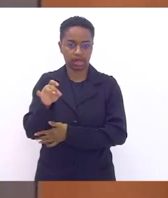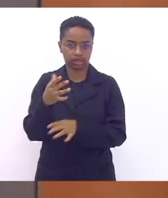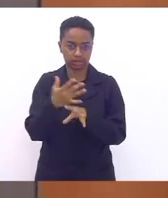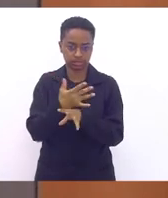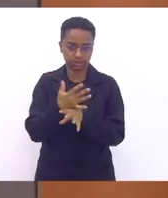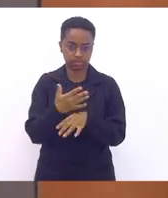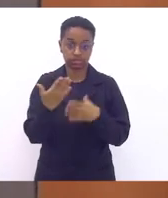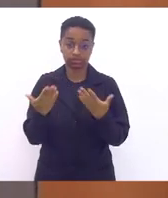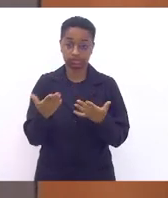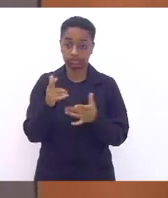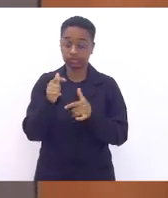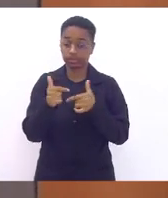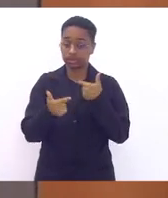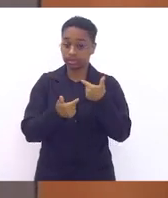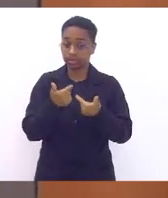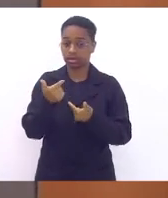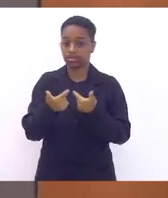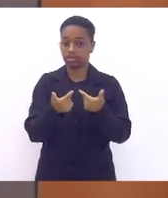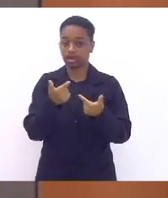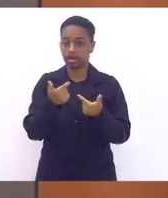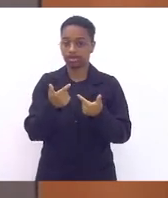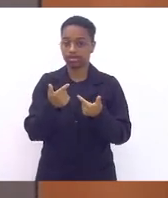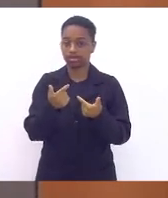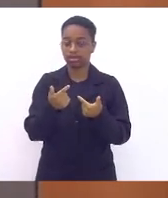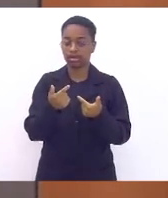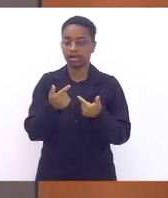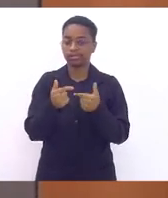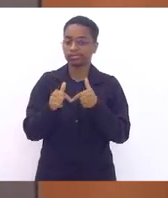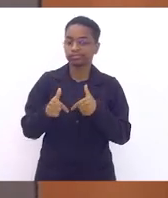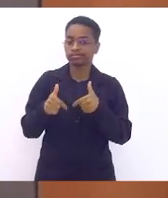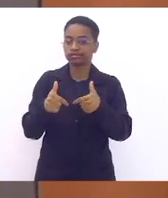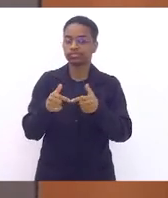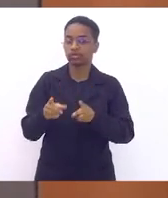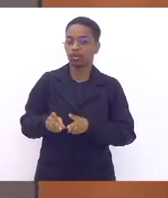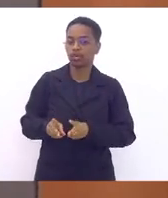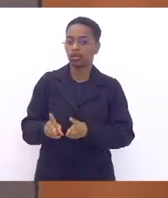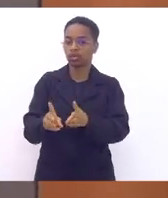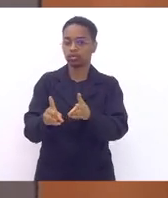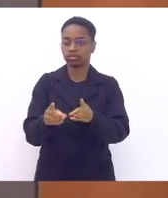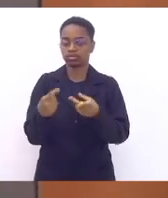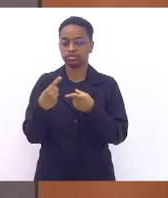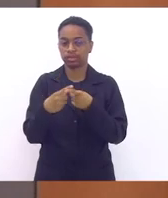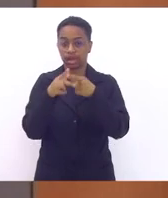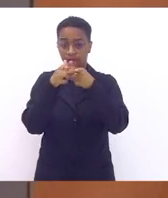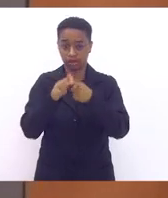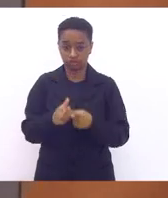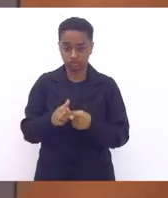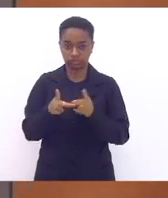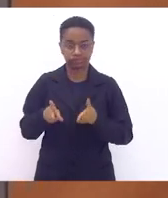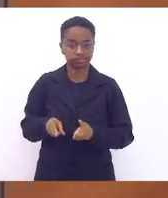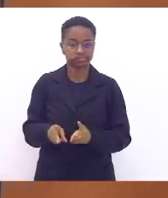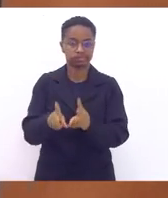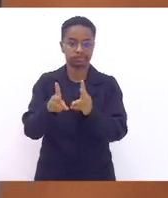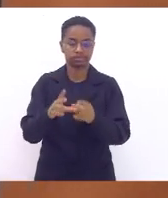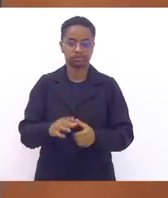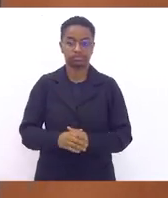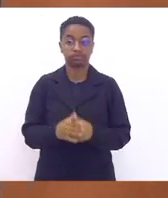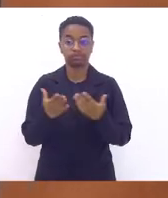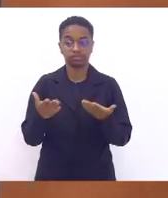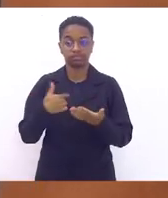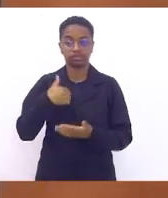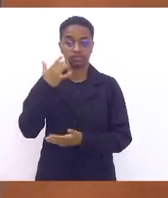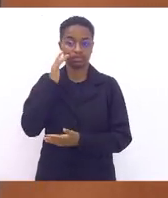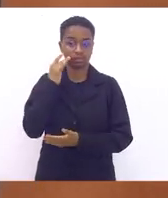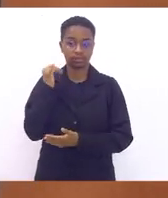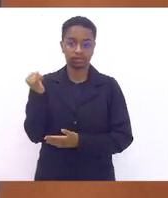trabalhos, eles precedem e eles são feitos de forma contínua, né? O ajuste ele é contínuo. Então, acho que é importante